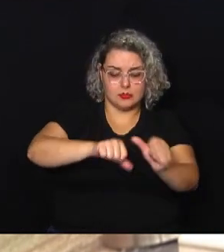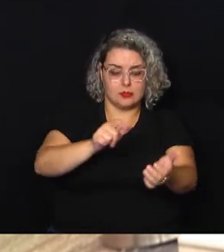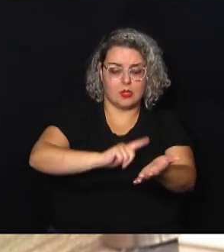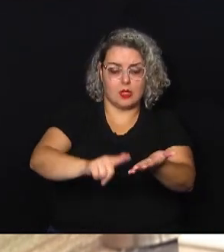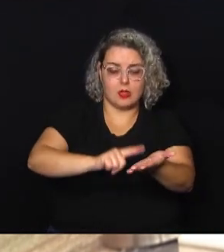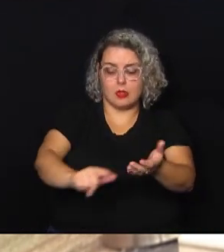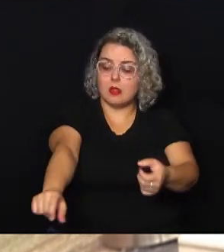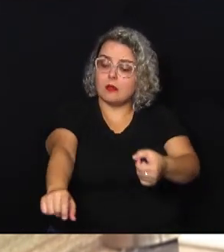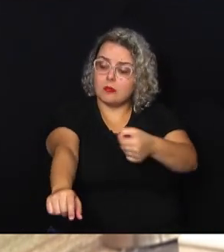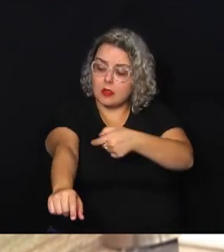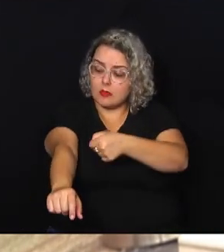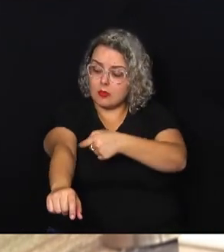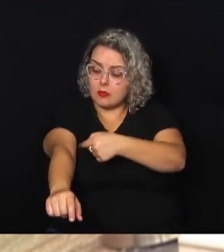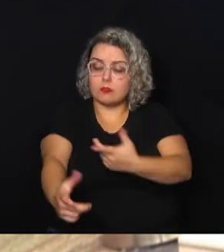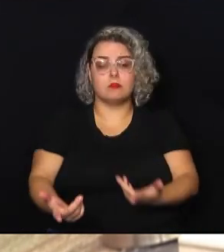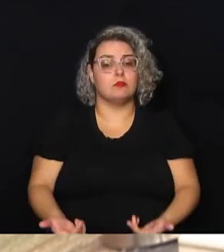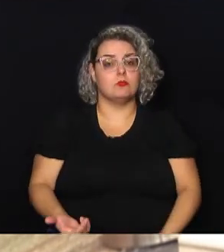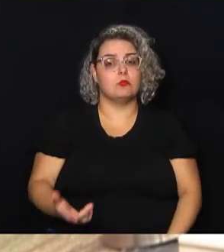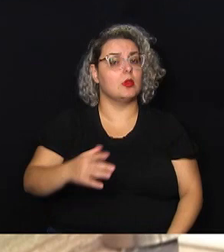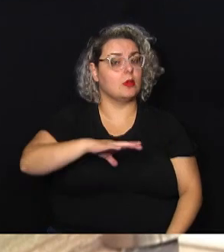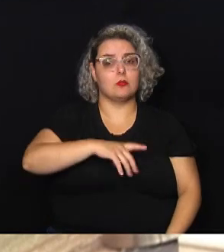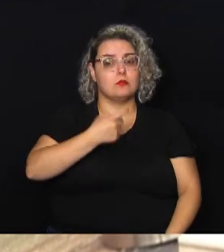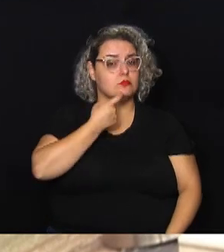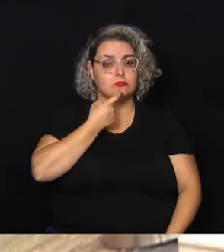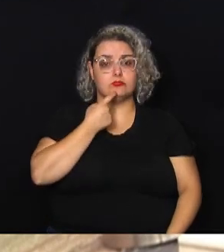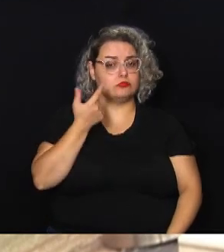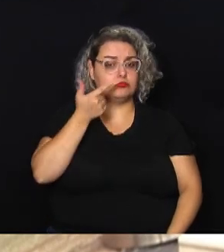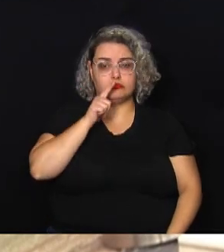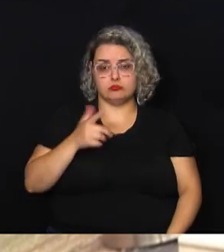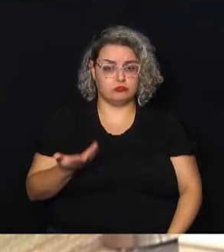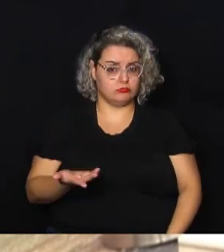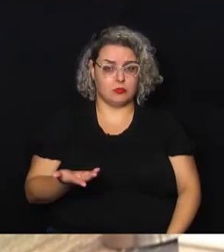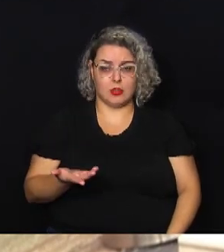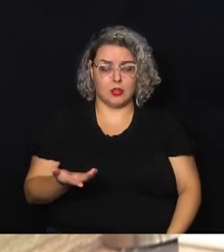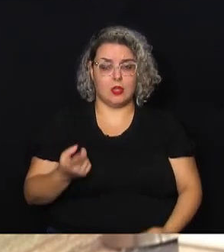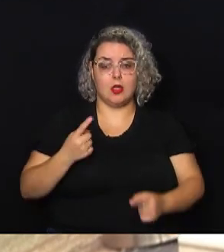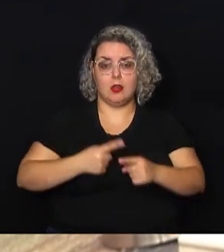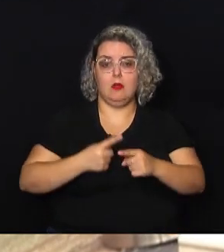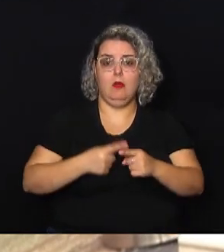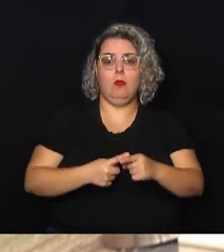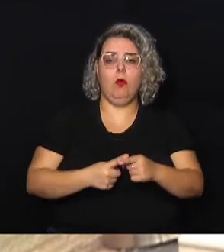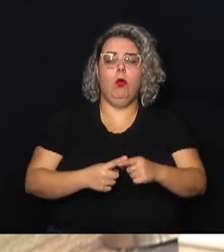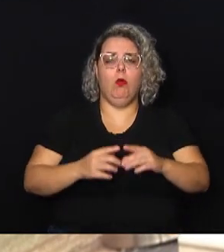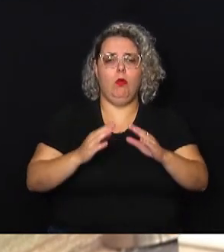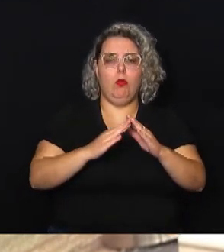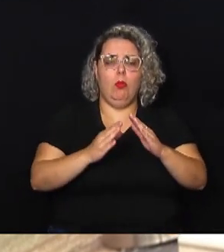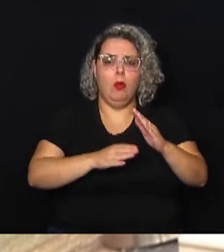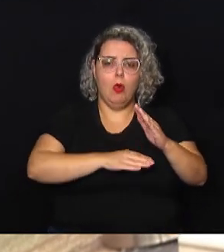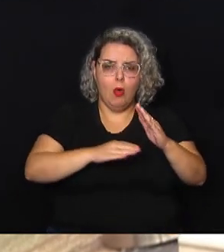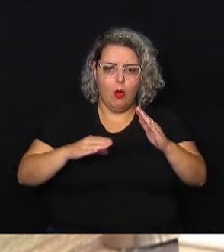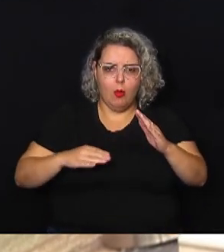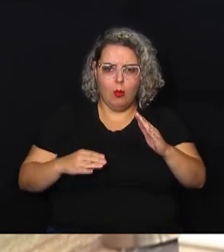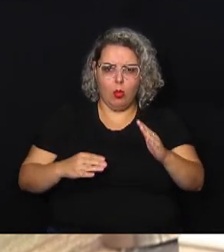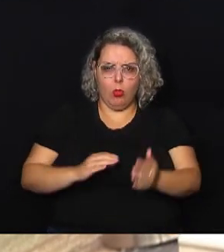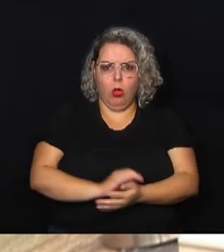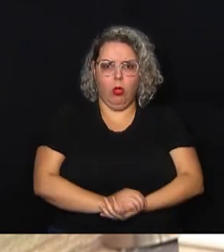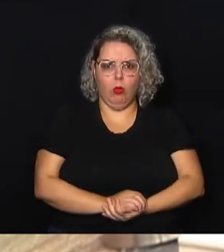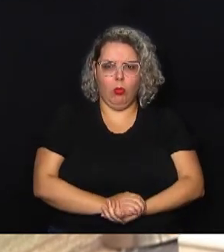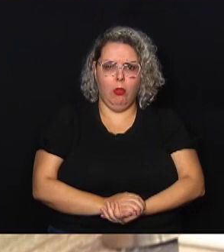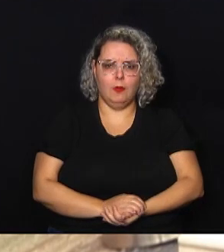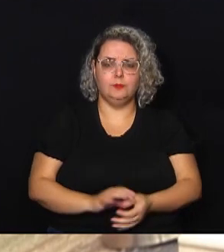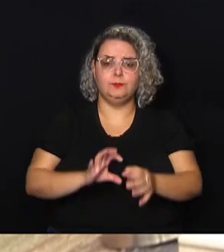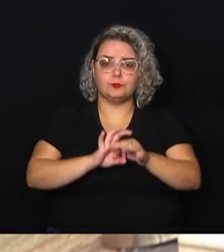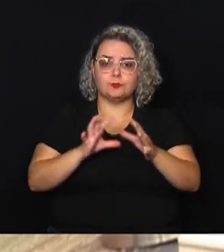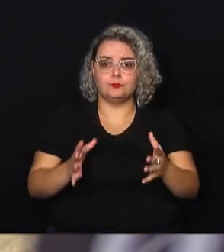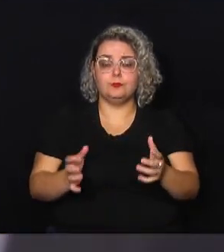e o município não consegue credenciar porque as clínicas elas são está aptas né